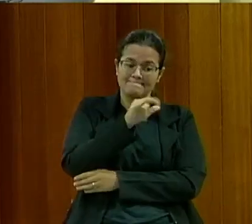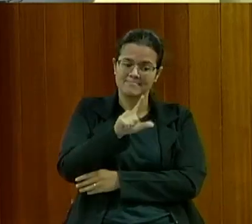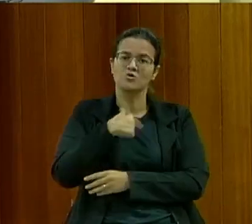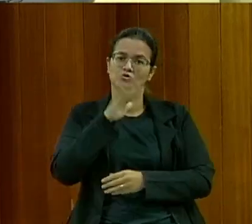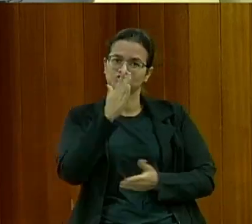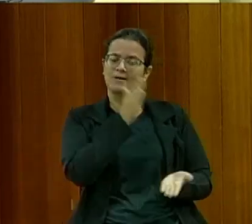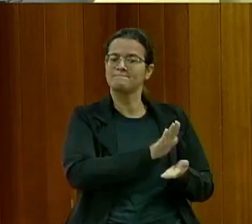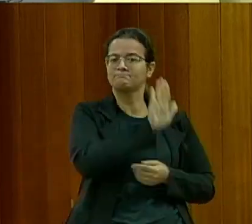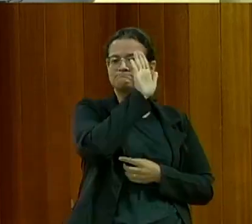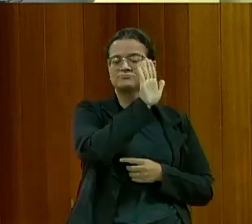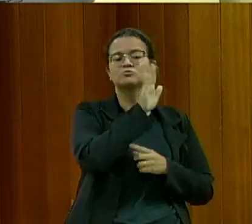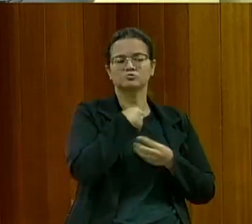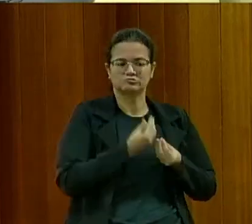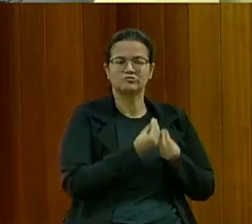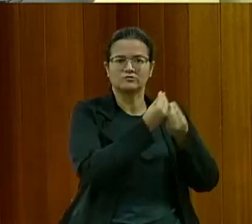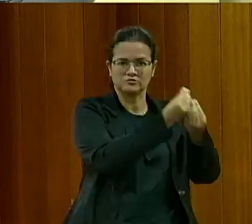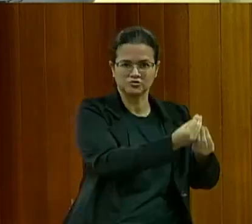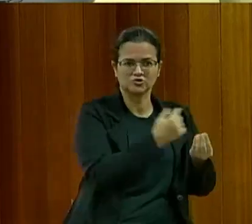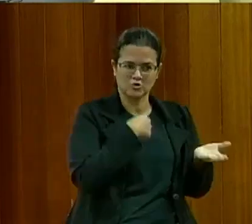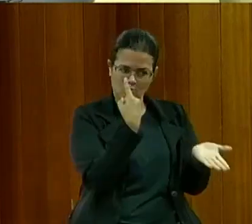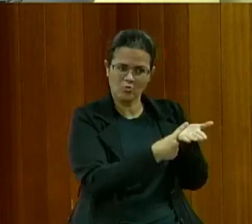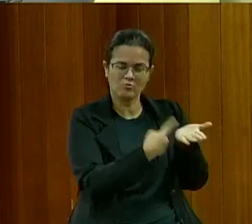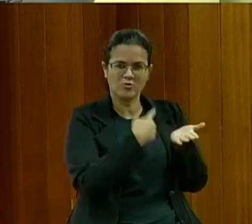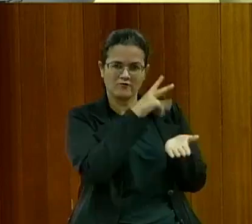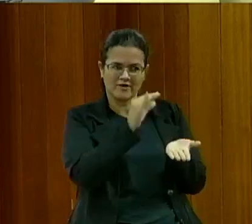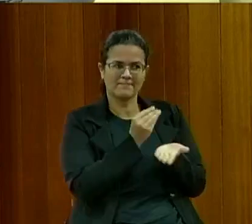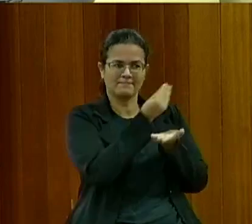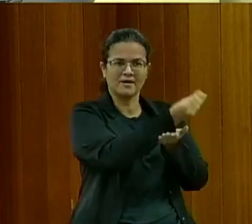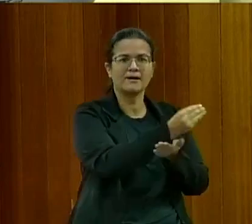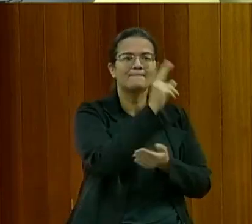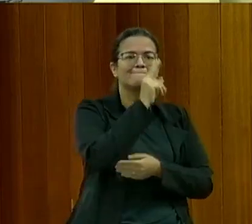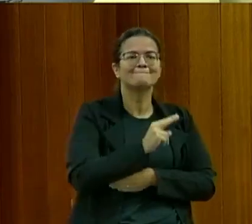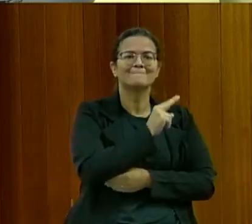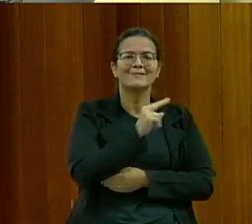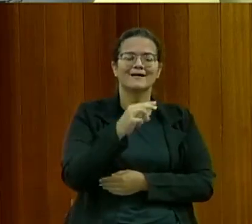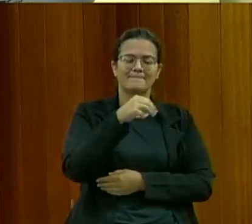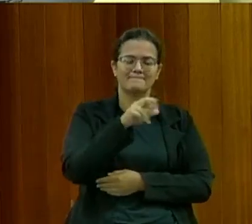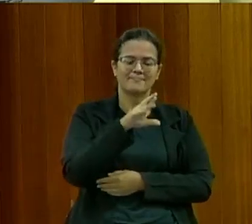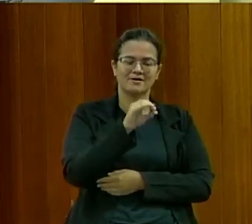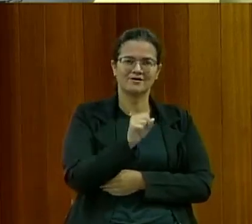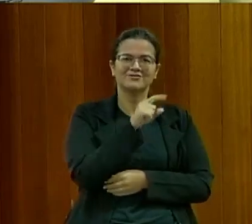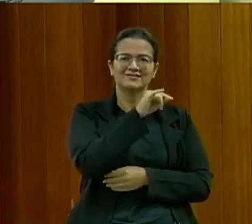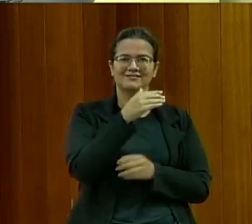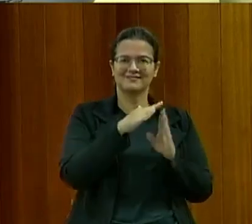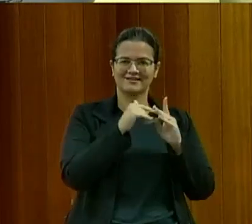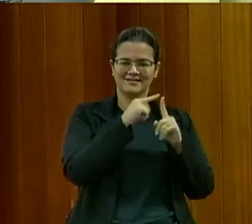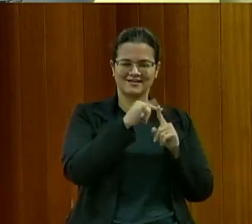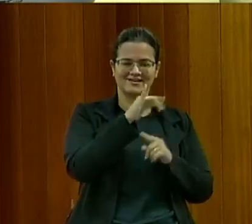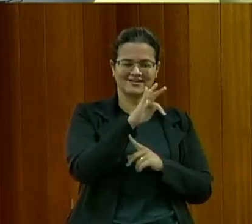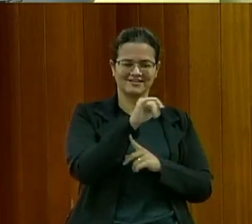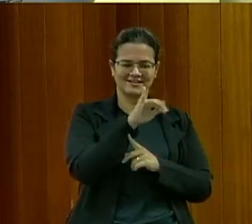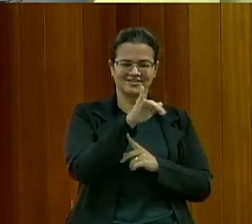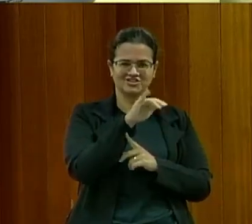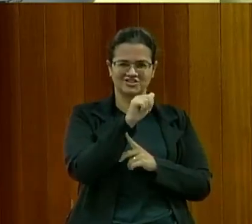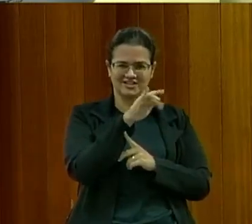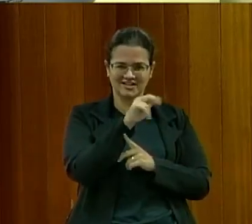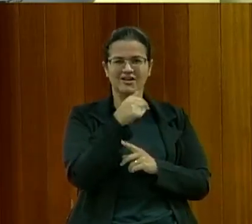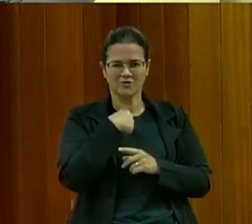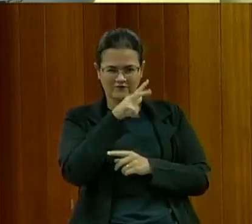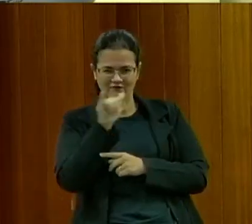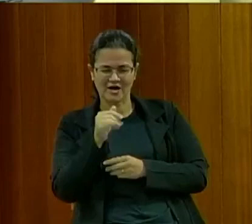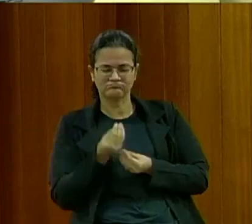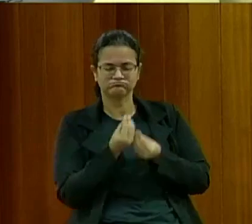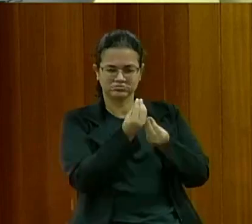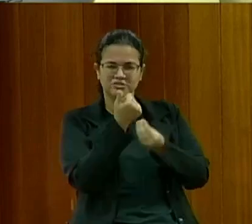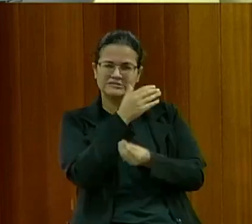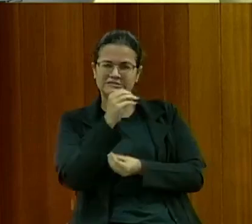me comprometi com o padre Marcos, lá da igreja do Itatiaia, que o ano que vem eu vou pegar 100 mil reais de emenda que eu tenho direito e vou destinar